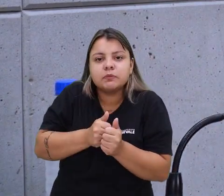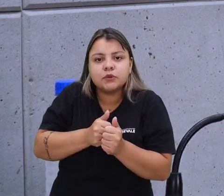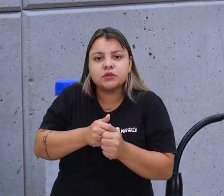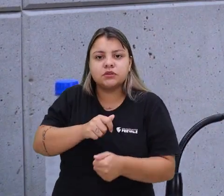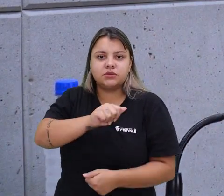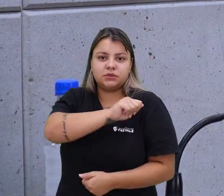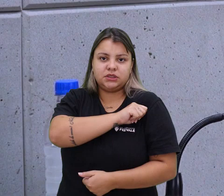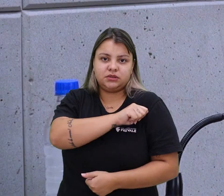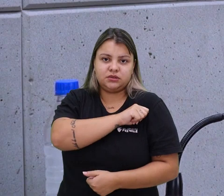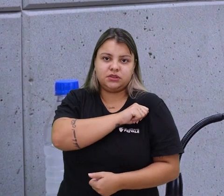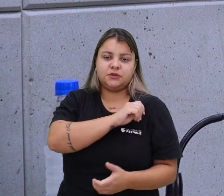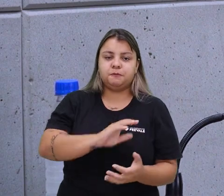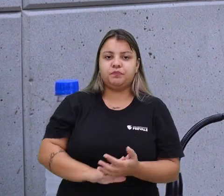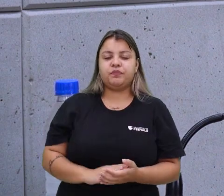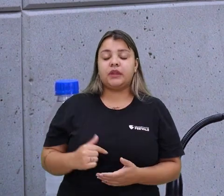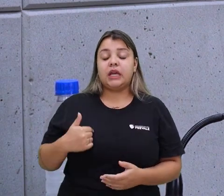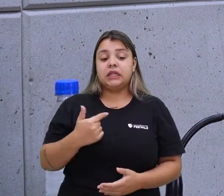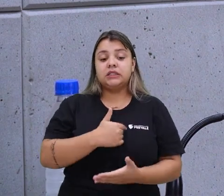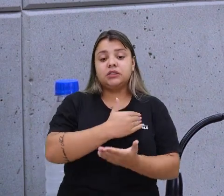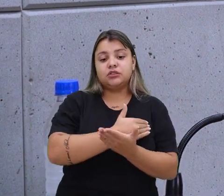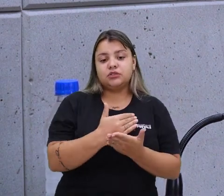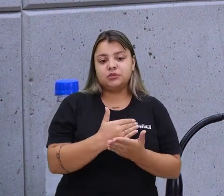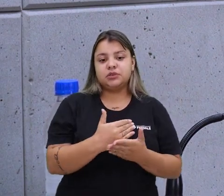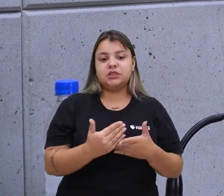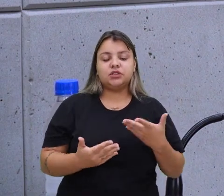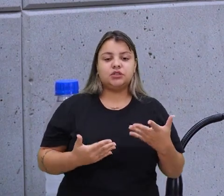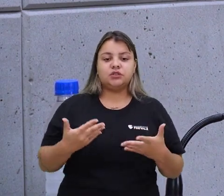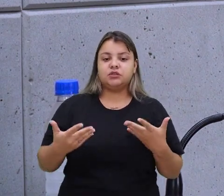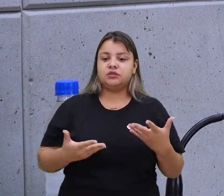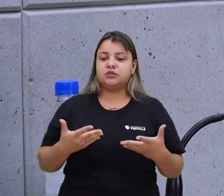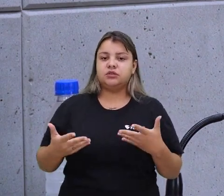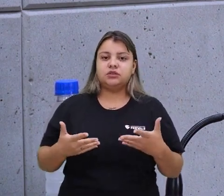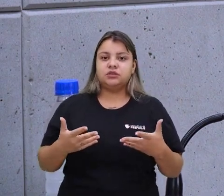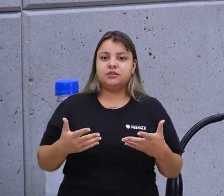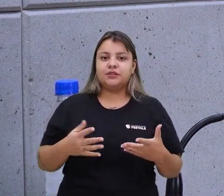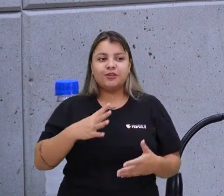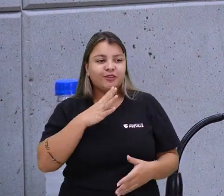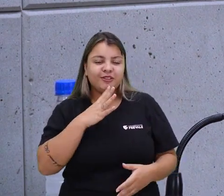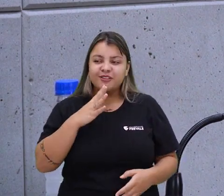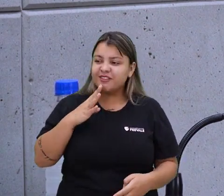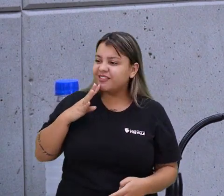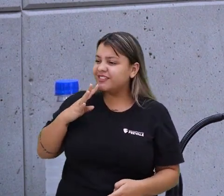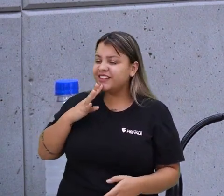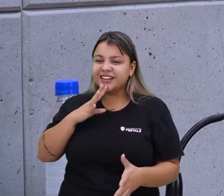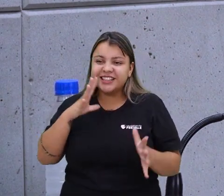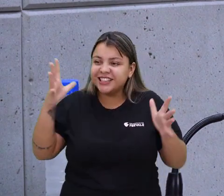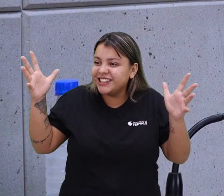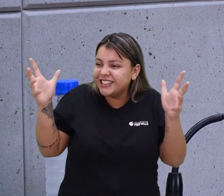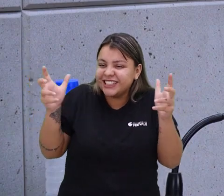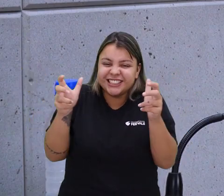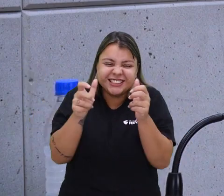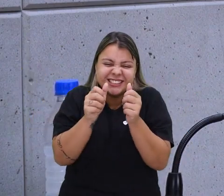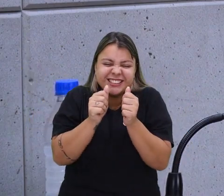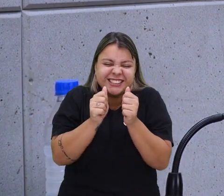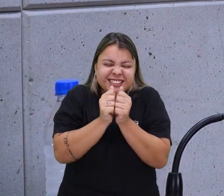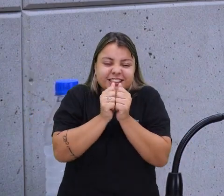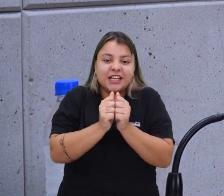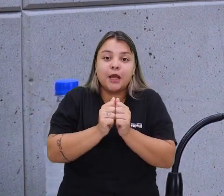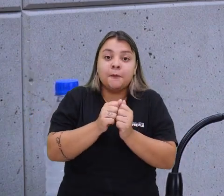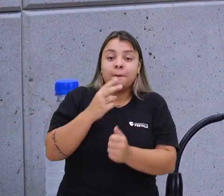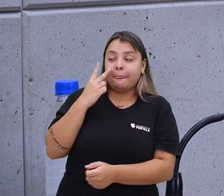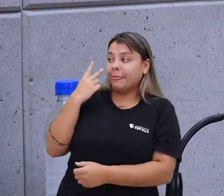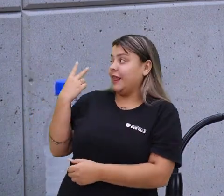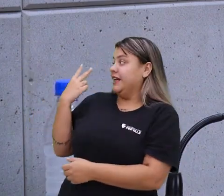né e a gente se se reconheceu assim até eu tô olhando para eles porque talvez eu